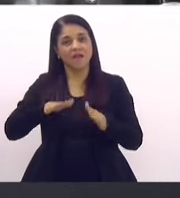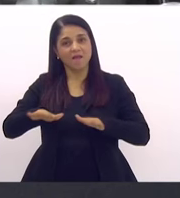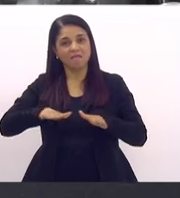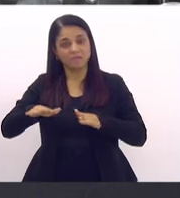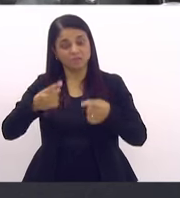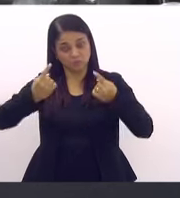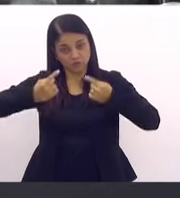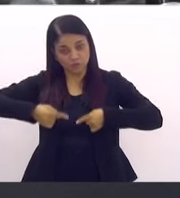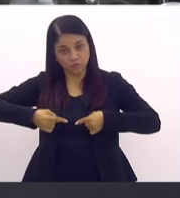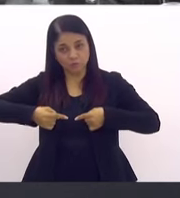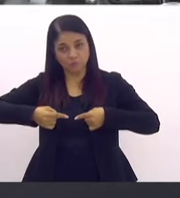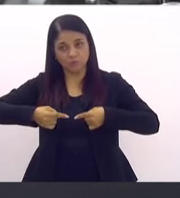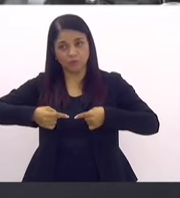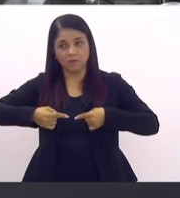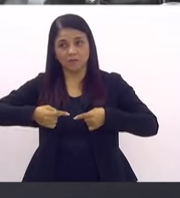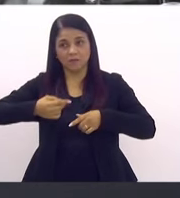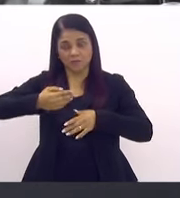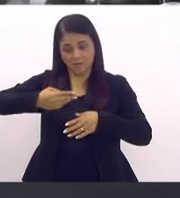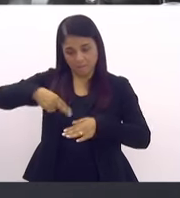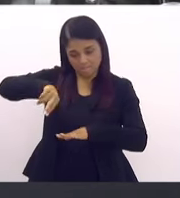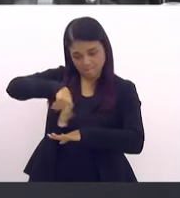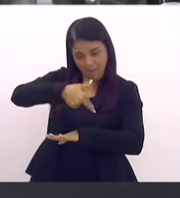disputa é um malabarismo...